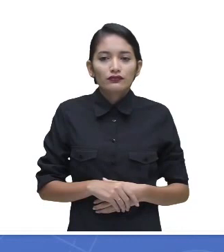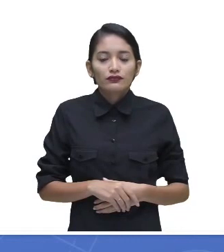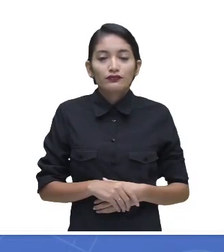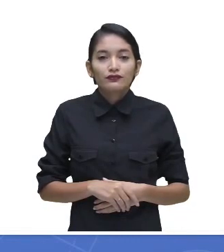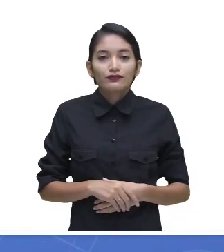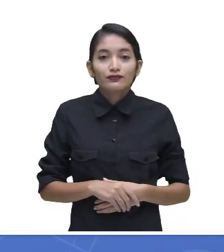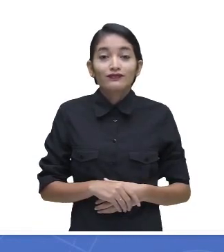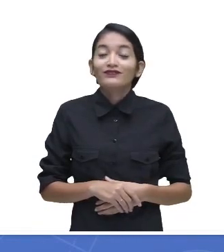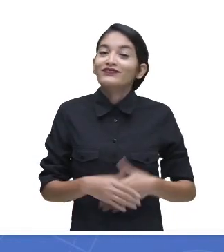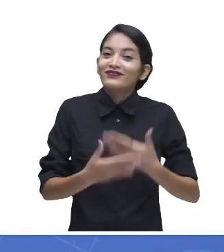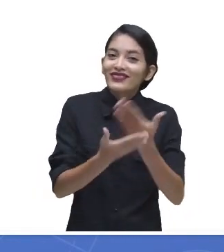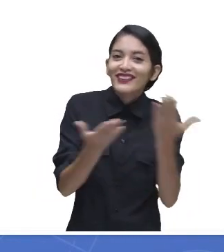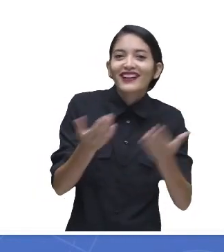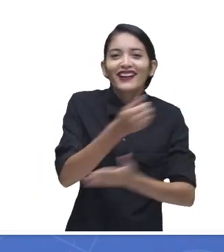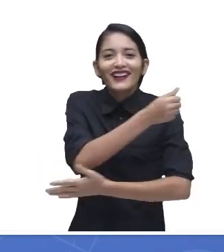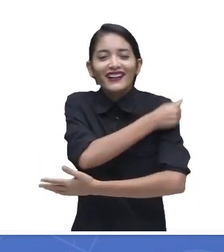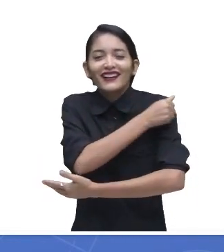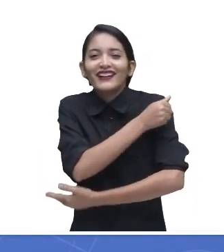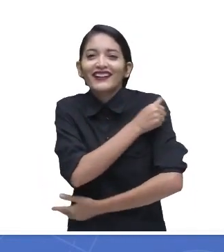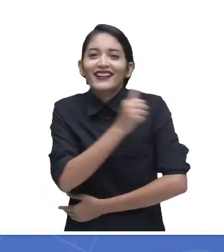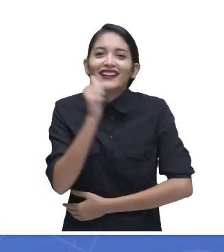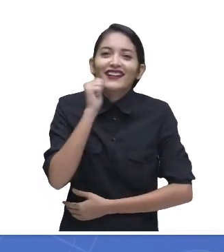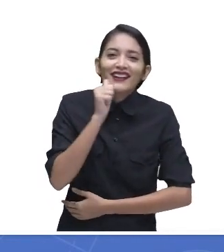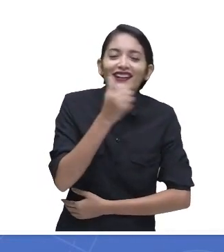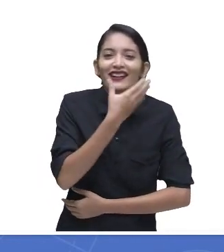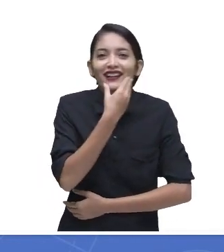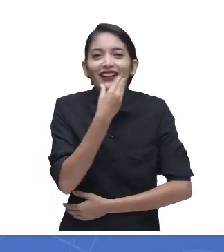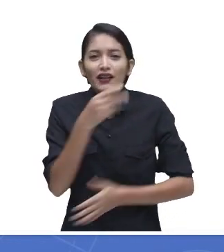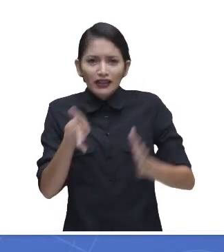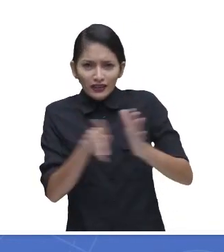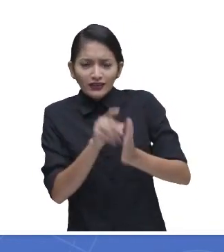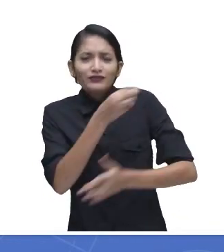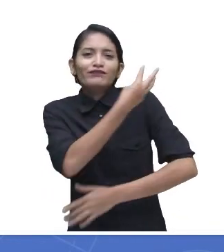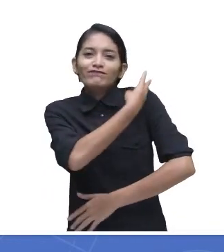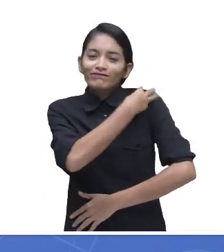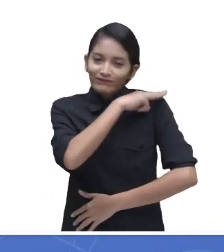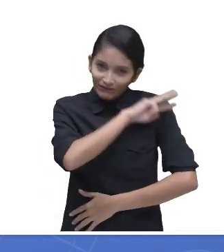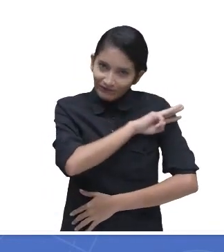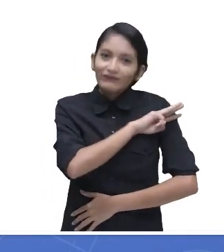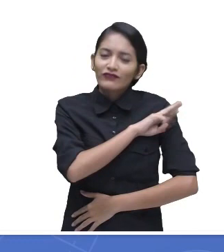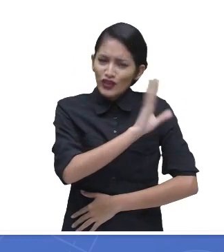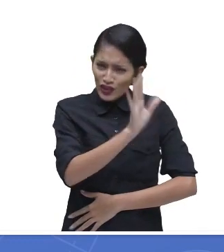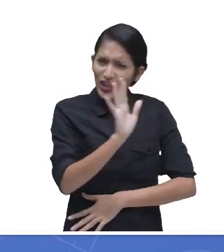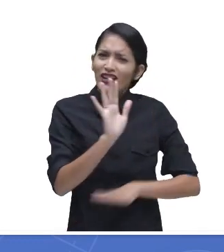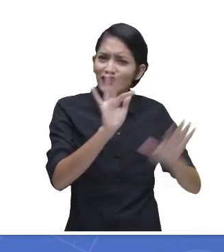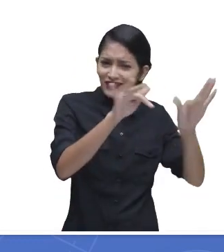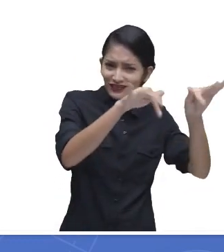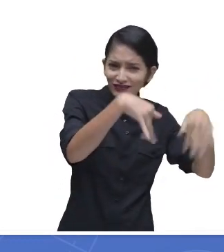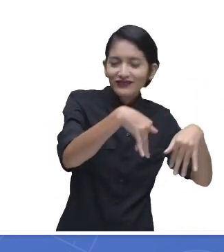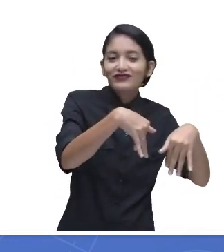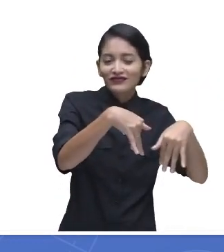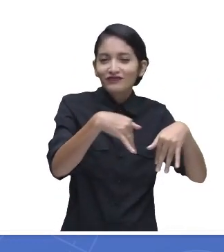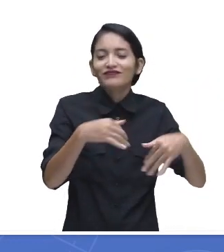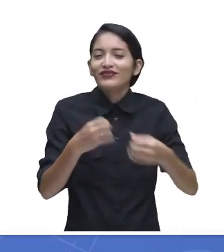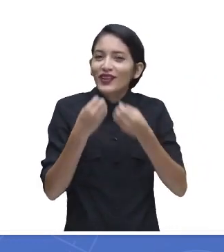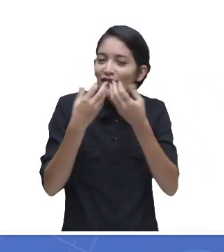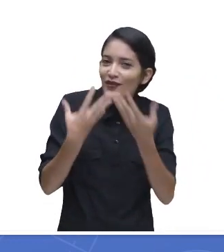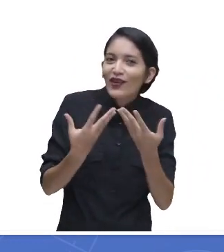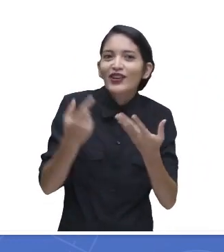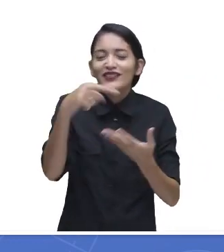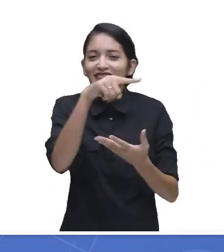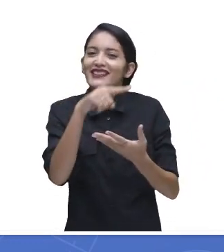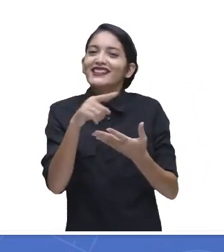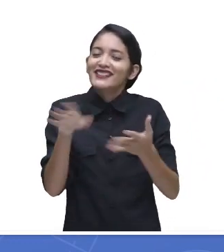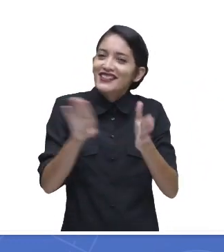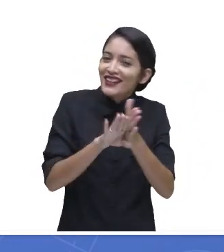Bem, queridos alunos, queridas alunas do terceiro ano do ensino médio, né, nossos finalistas. Olha, que bom que vocês chegaram aqui,